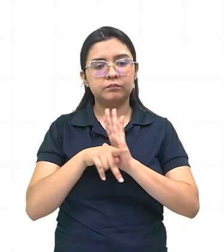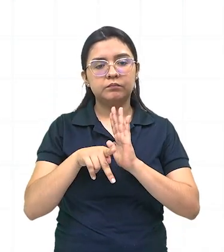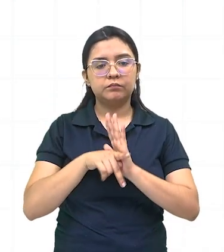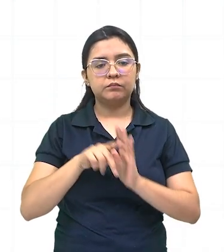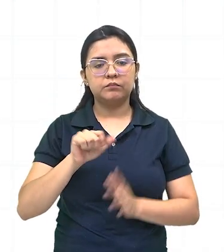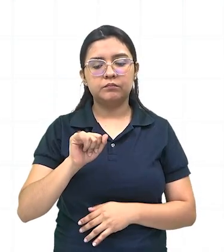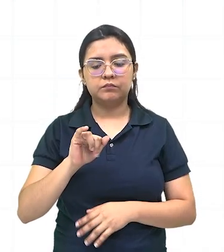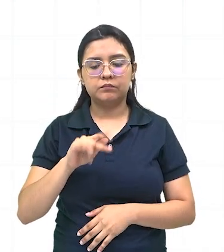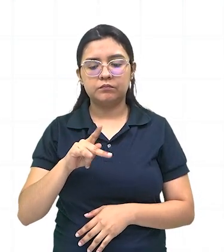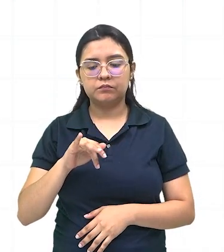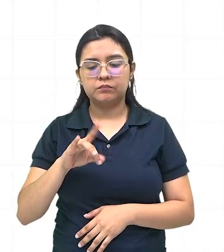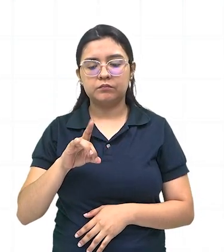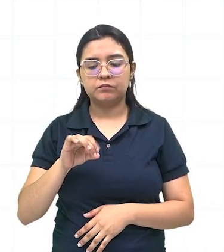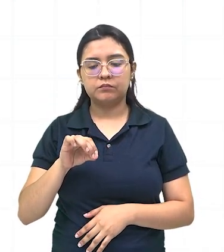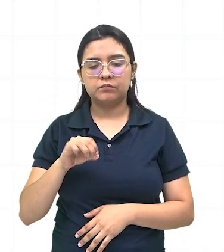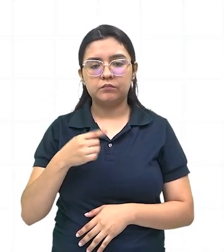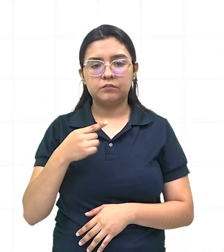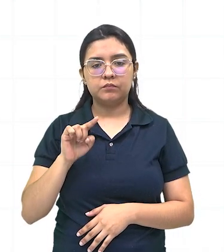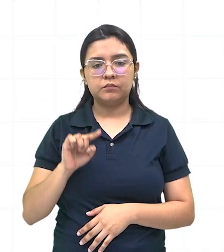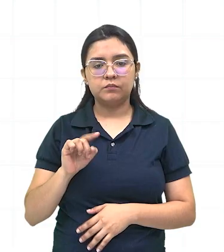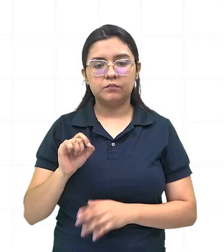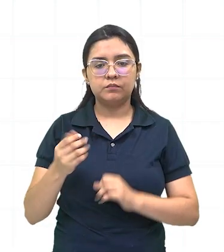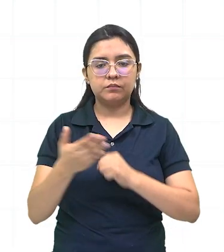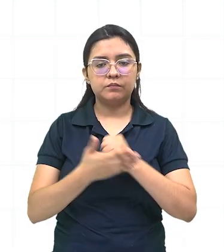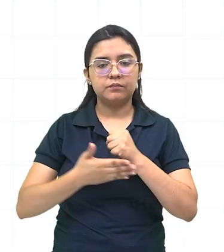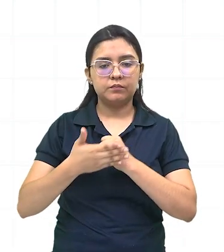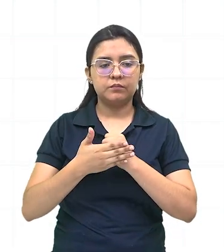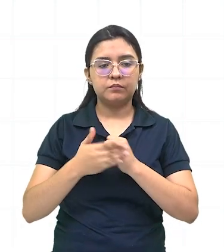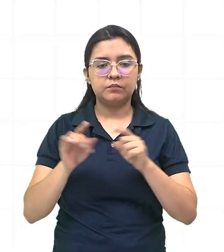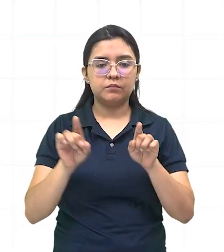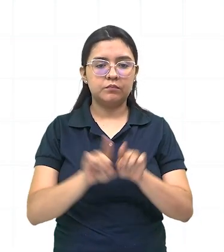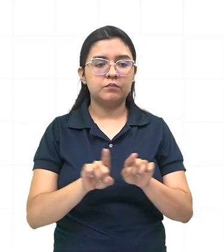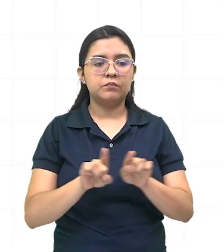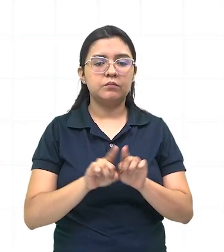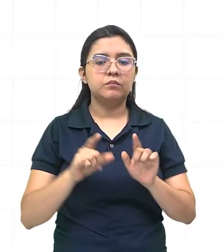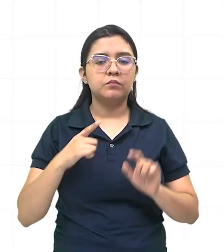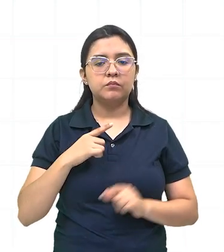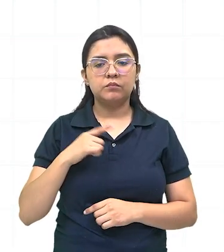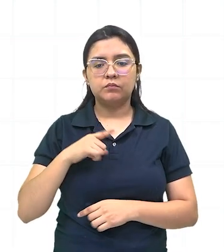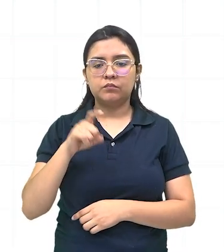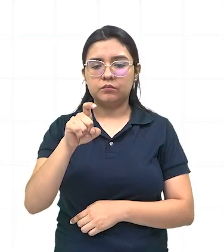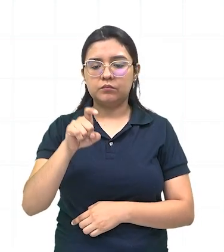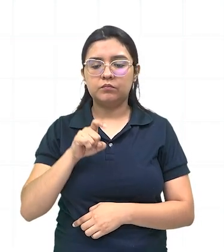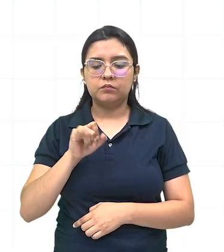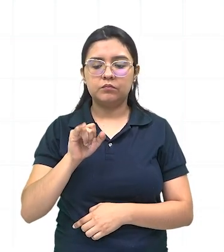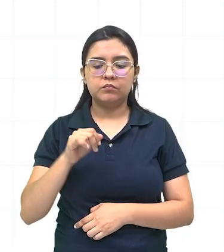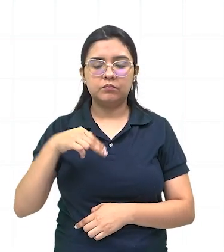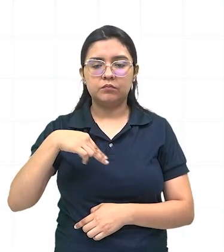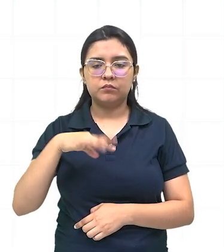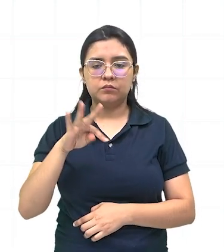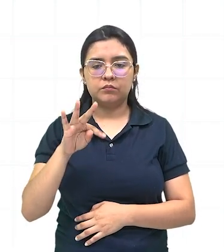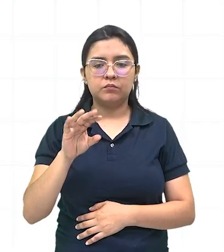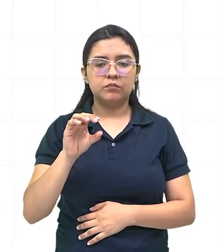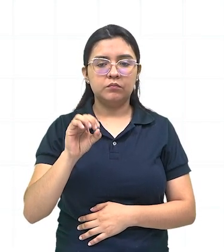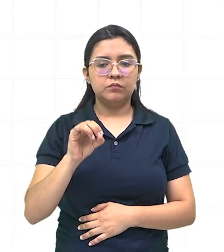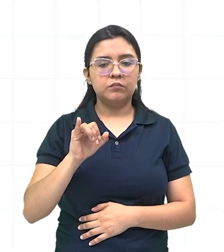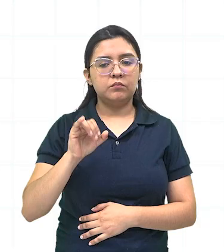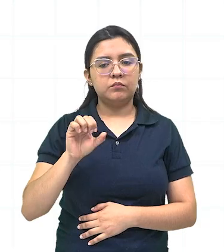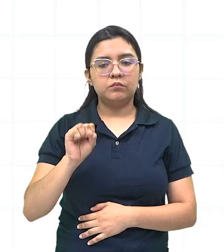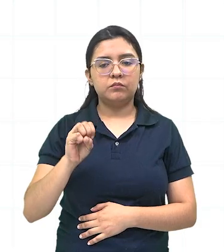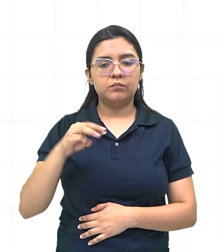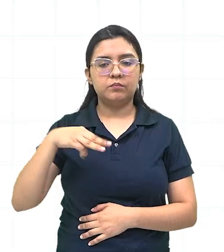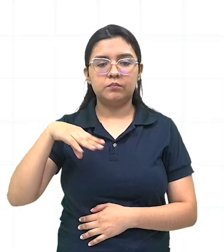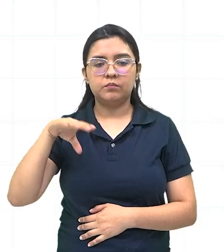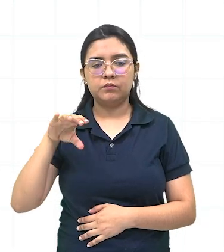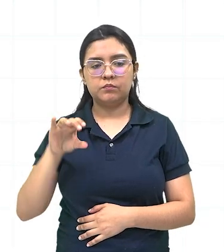Aikido? O Aikido é baseado nos princípios do shintoísmo. O praticante busca neutralizar o